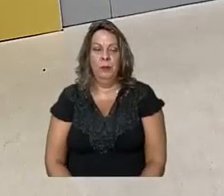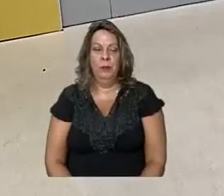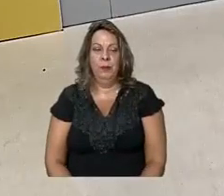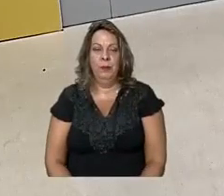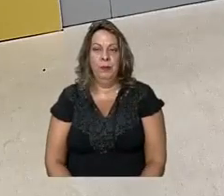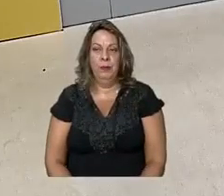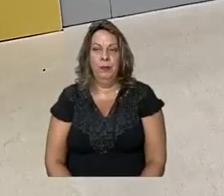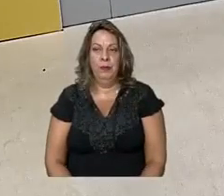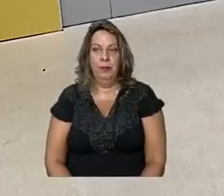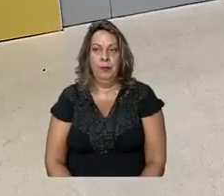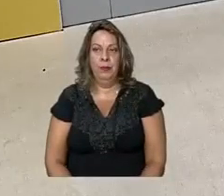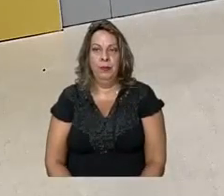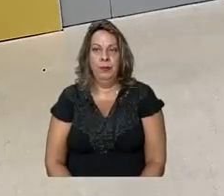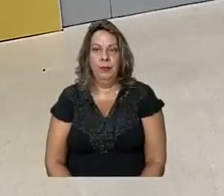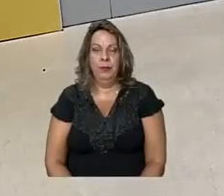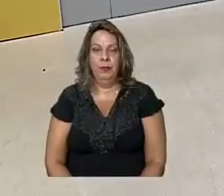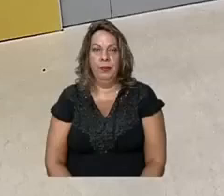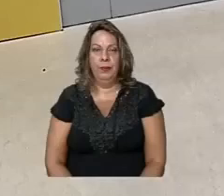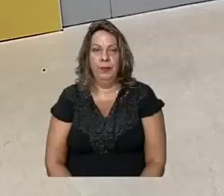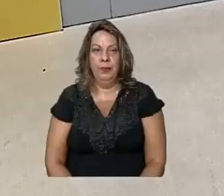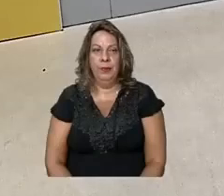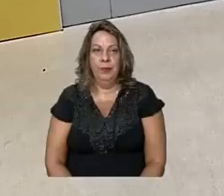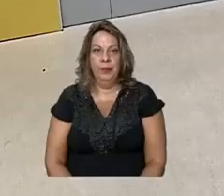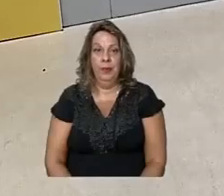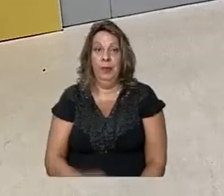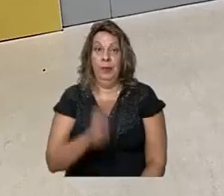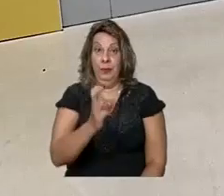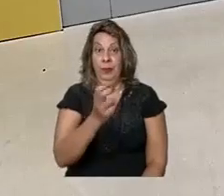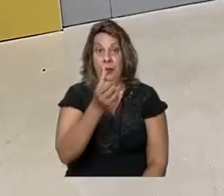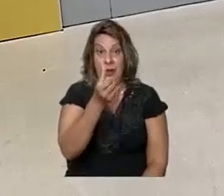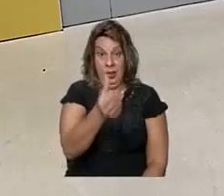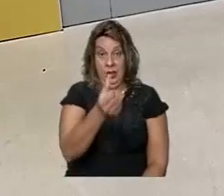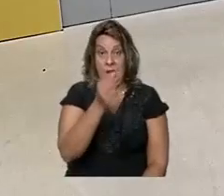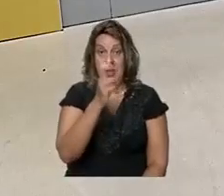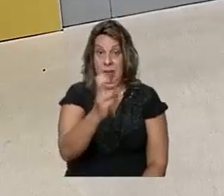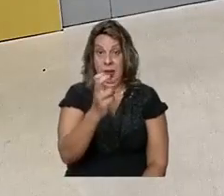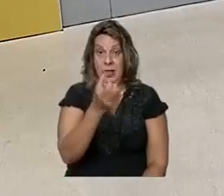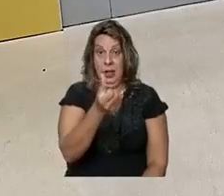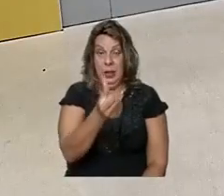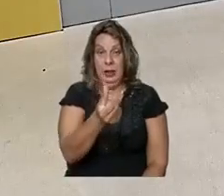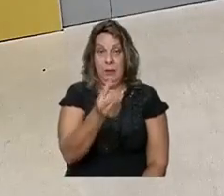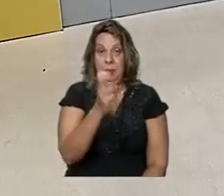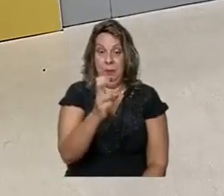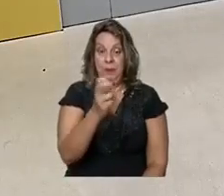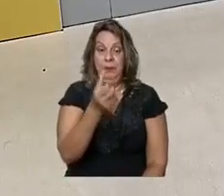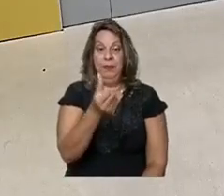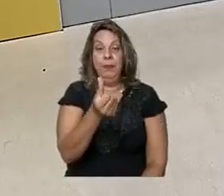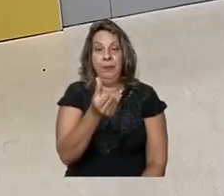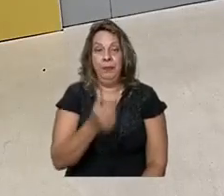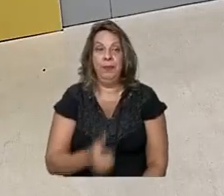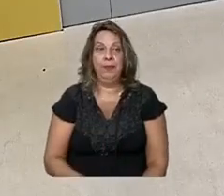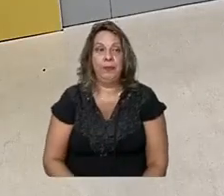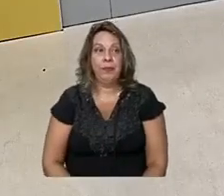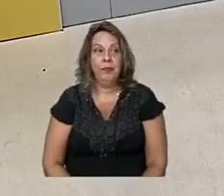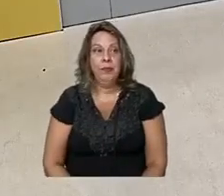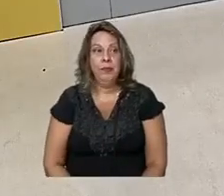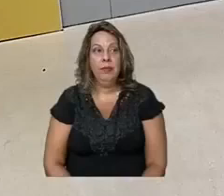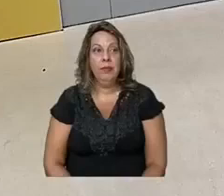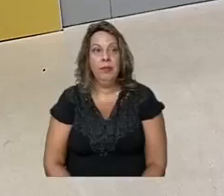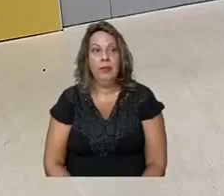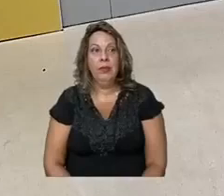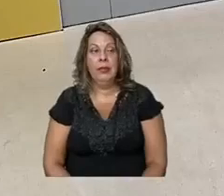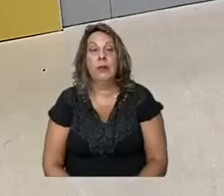Passa a caneta, aperta a tela do aplicativo no número 56, 56, 56.